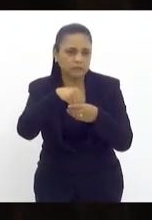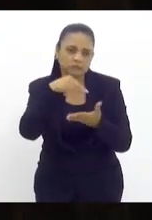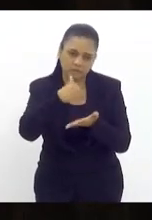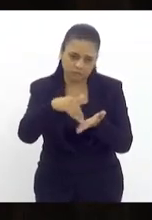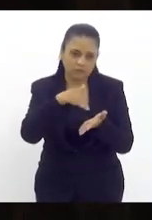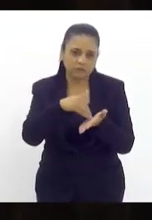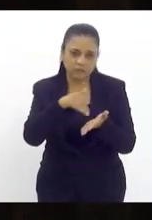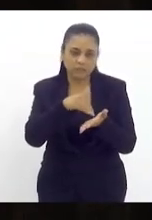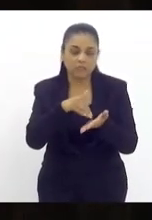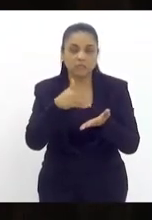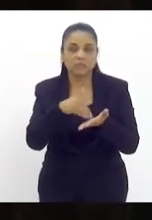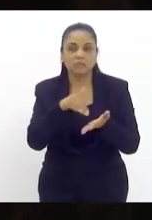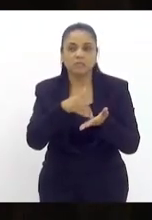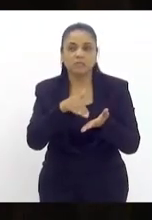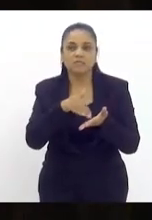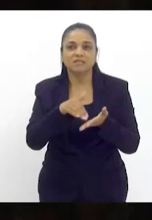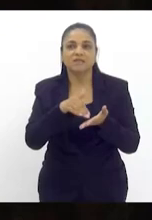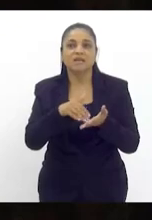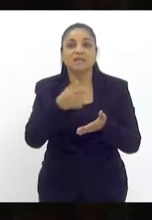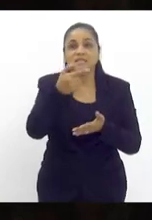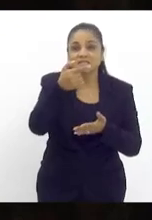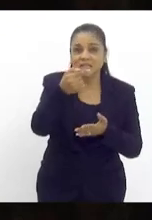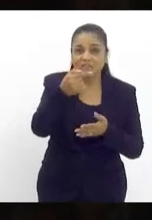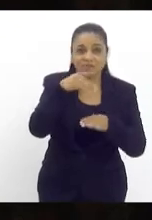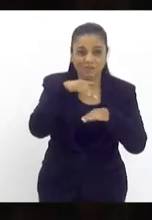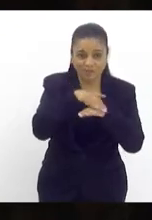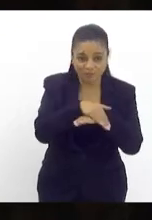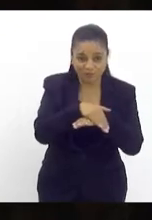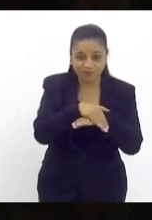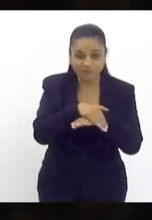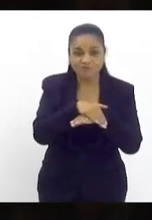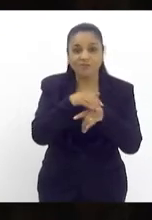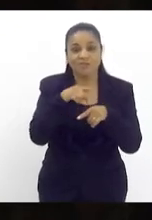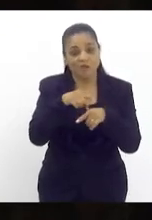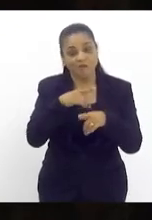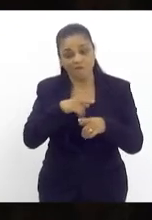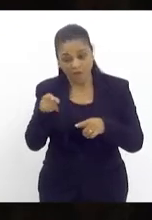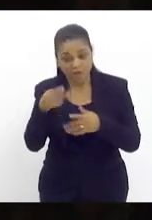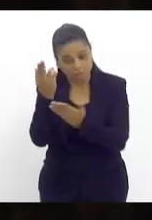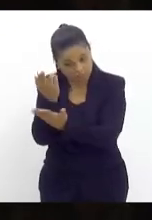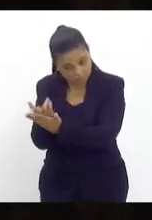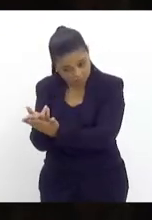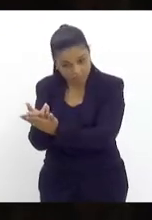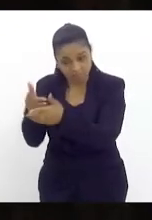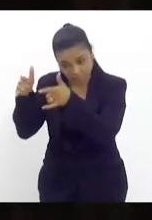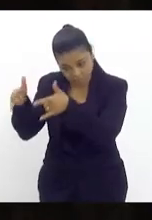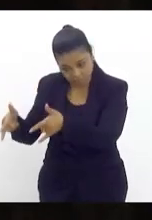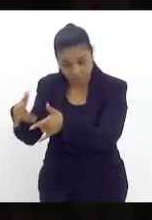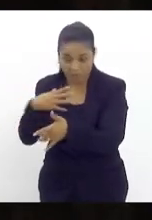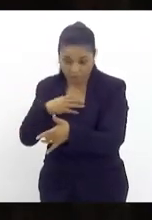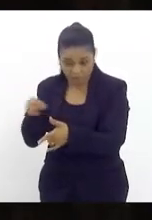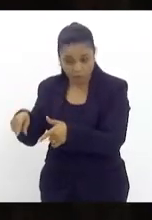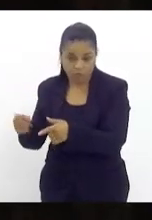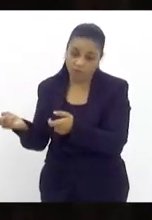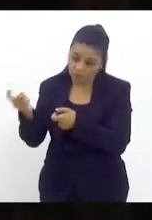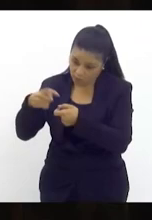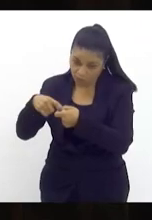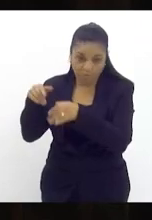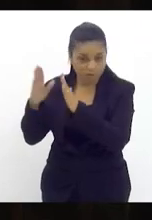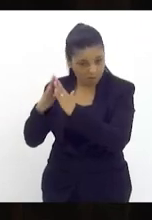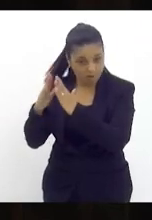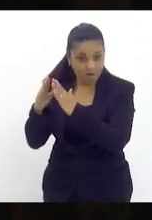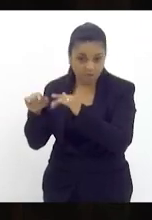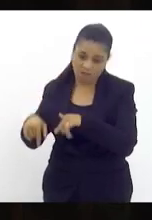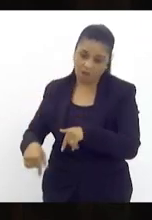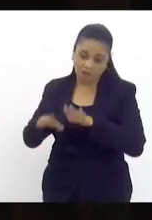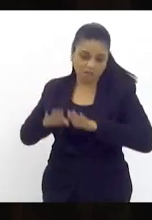gente chegava, se estava ainda às 7 horas, eu falava, gente, vai botar os filhos na cama, né? Tem que voltar para casa, não pode ficar aqui resolvendo